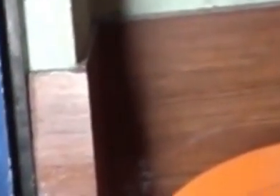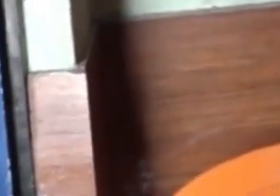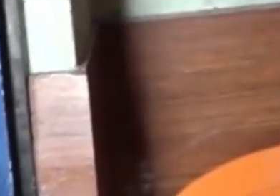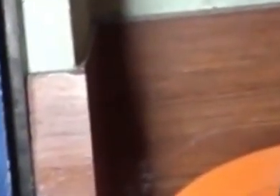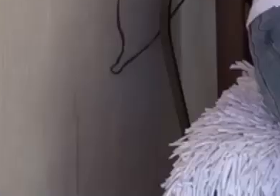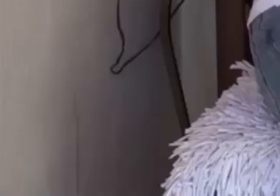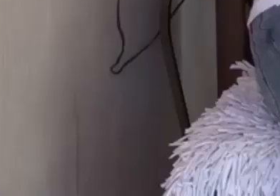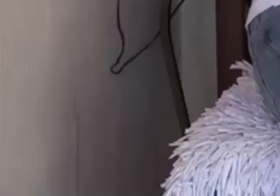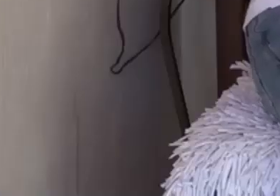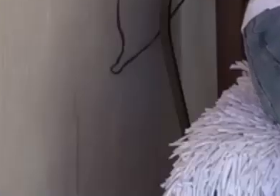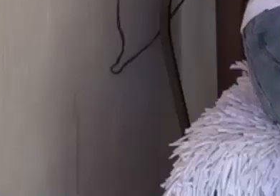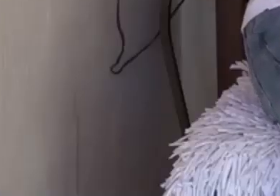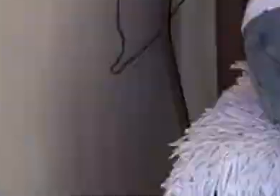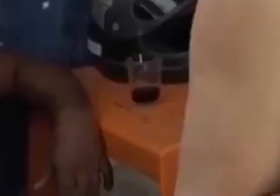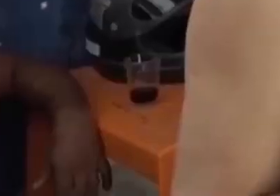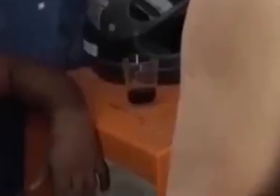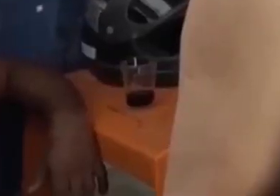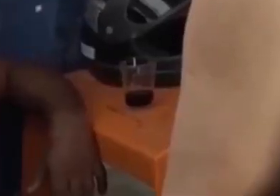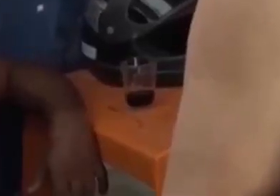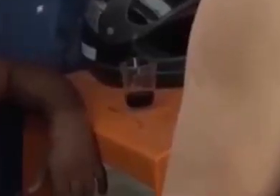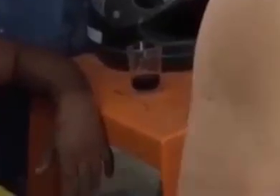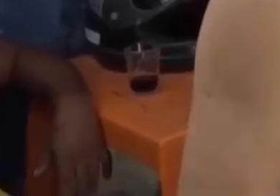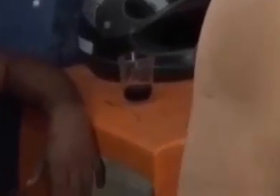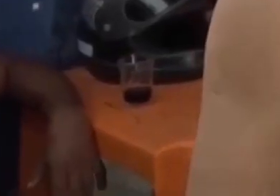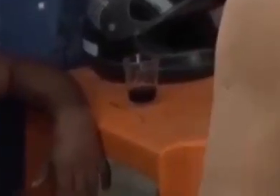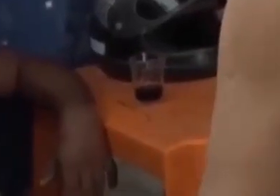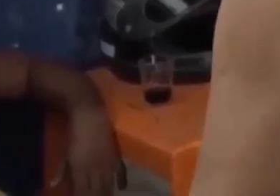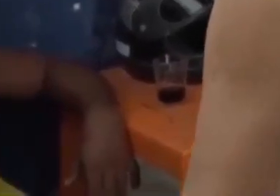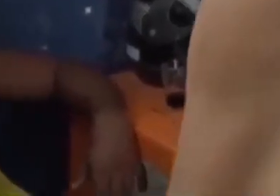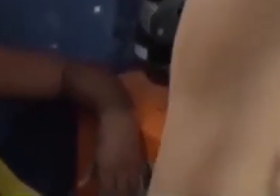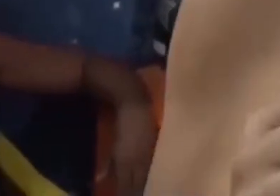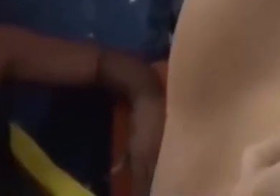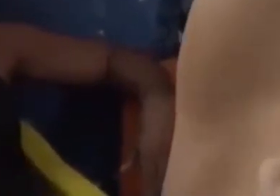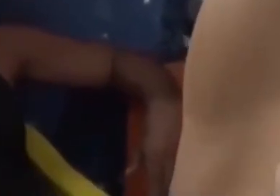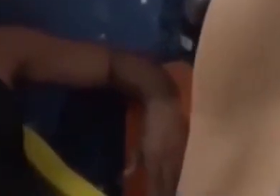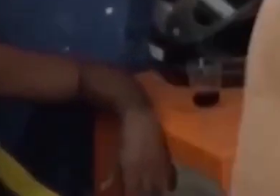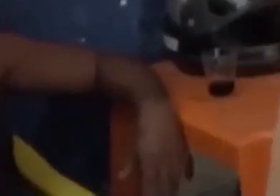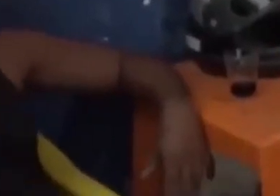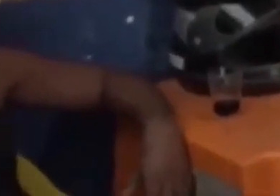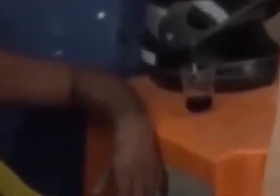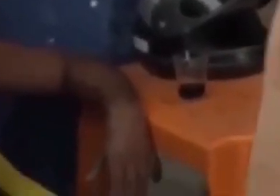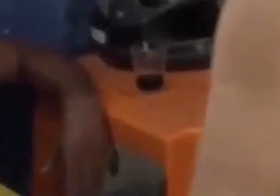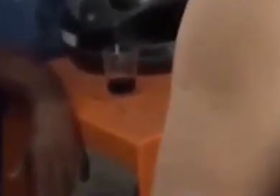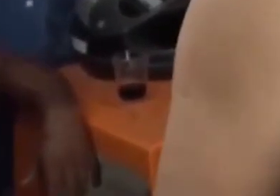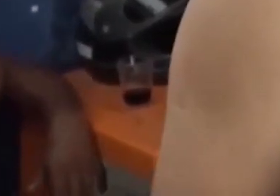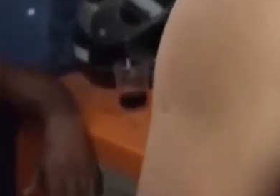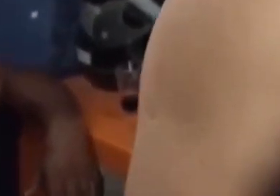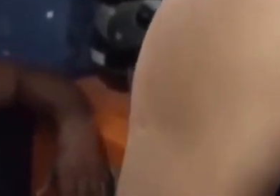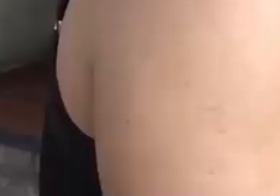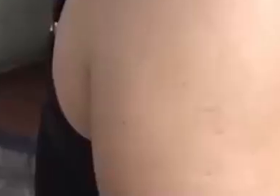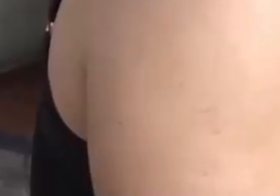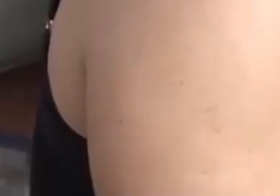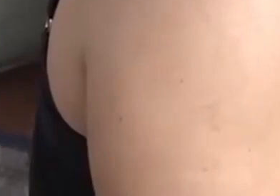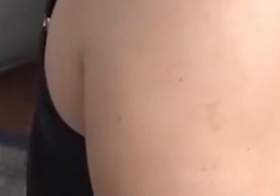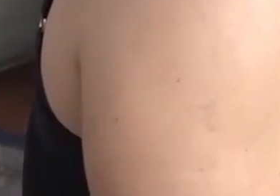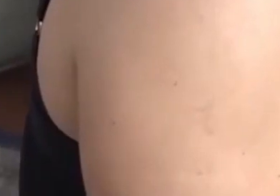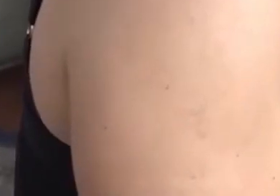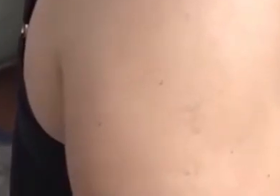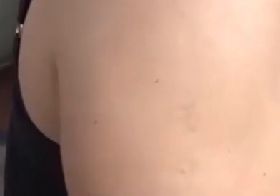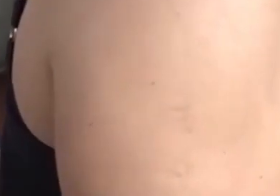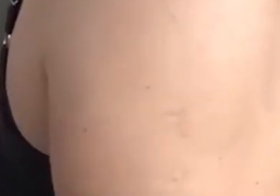com certeza. A convivência, né? Influi muito. A convivência diária. É, influi muito nesse lado aí. É porque